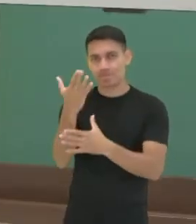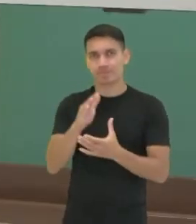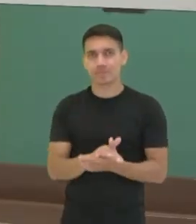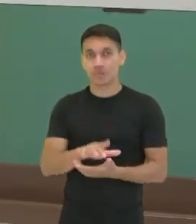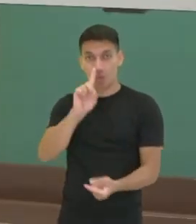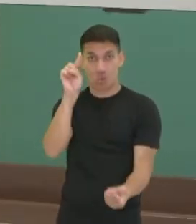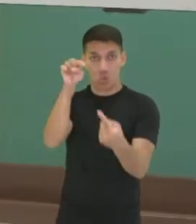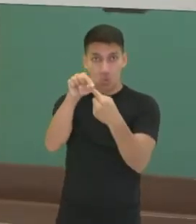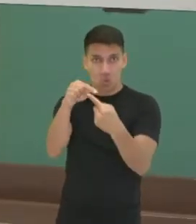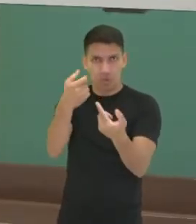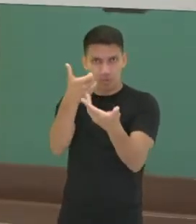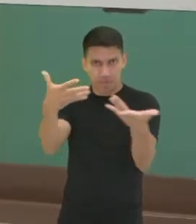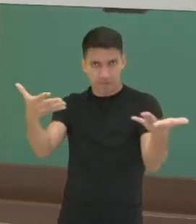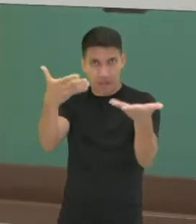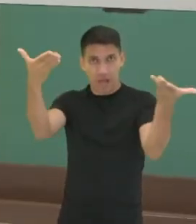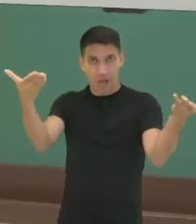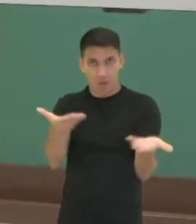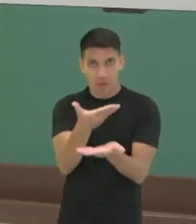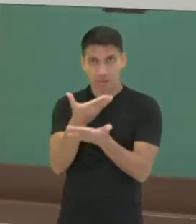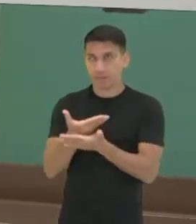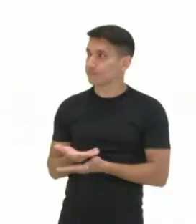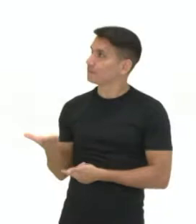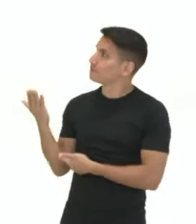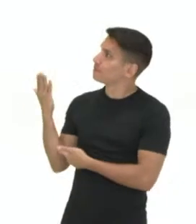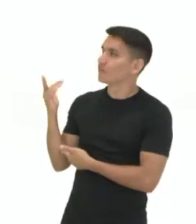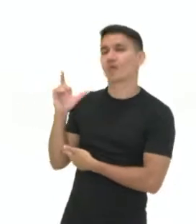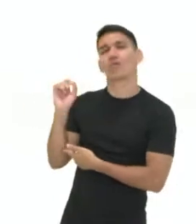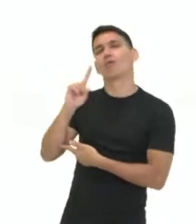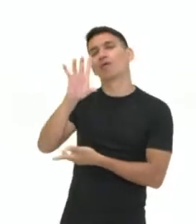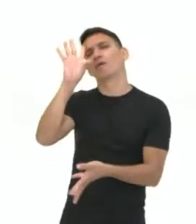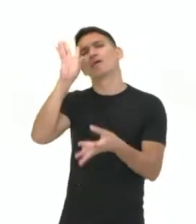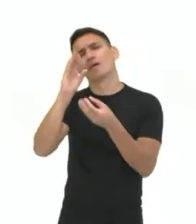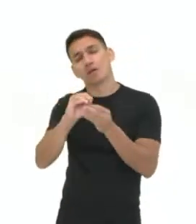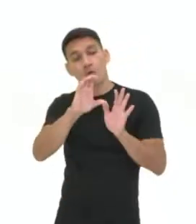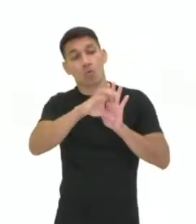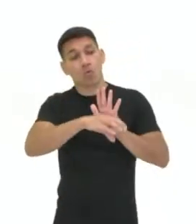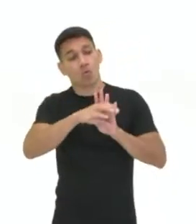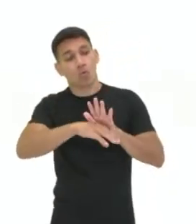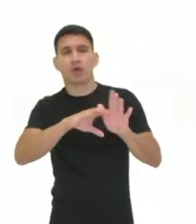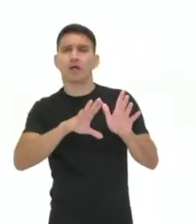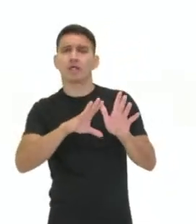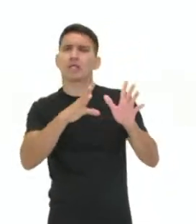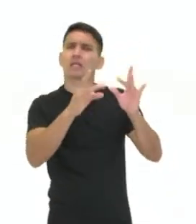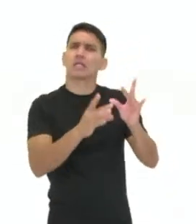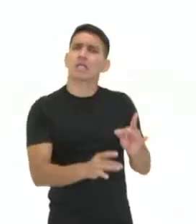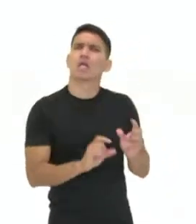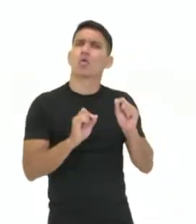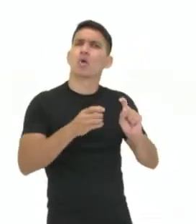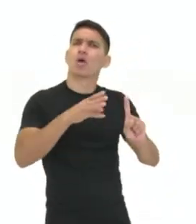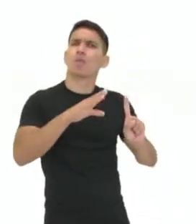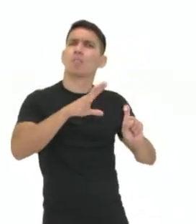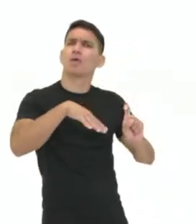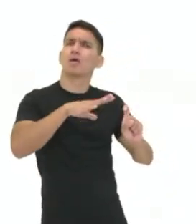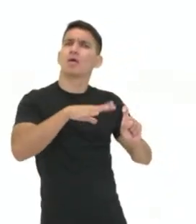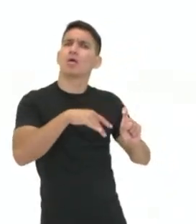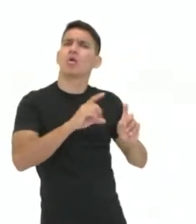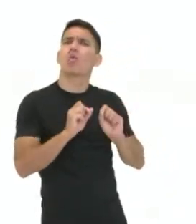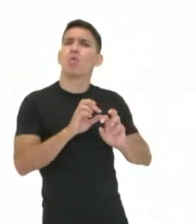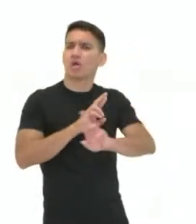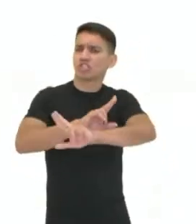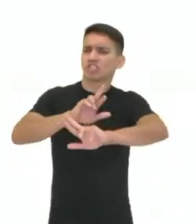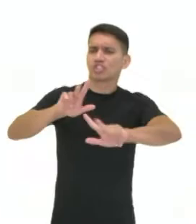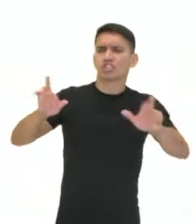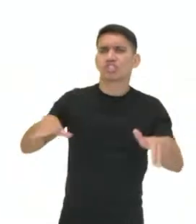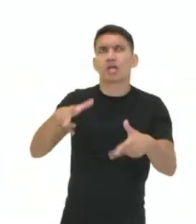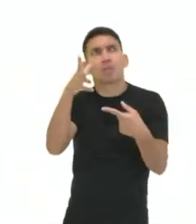objetivo ou os objetivos desta aula é conhecer o conceito e definição de mitologia como o conhecimento das diferentes